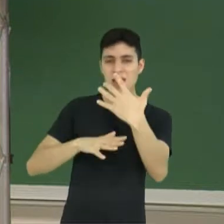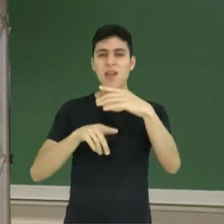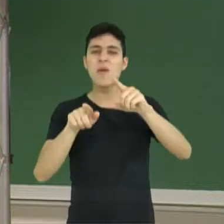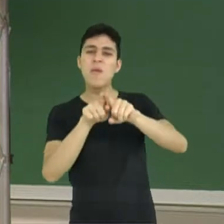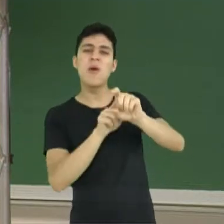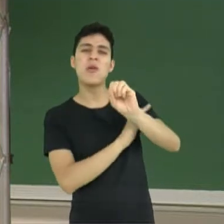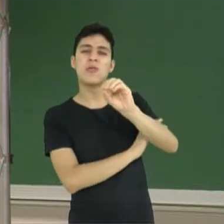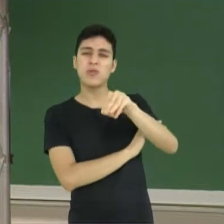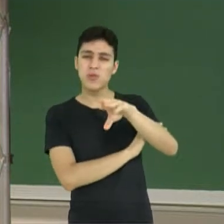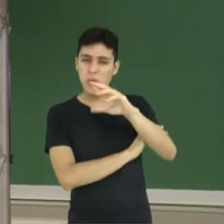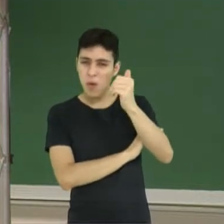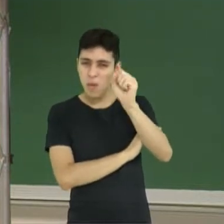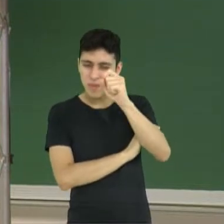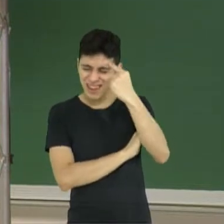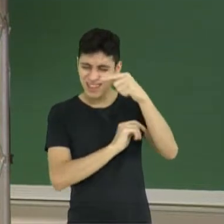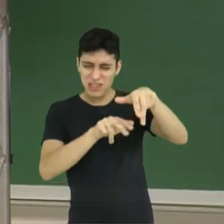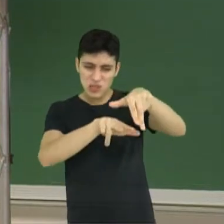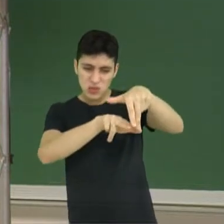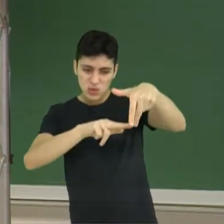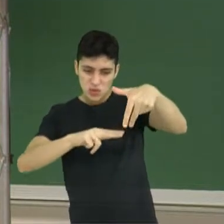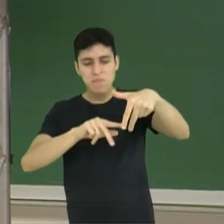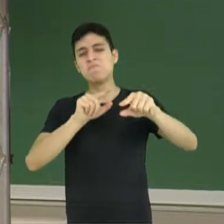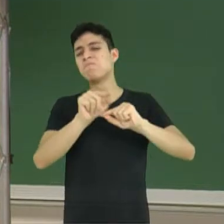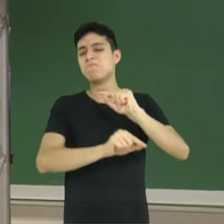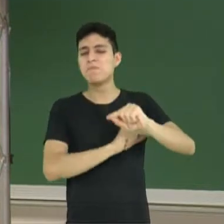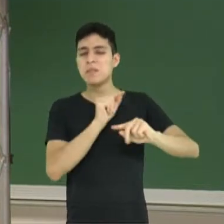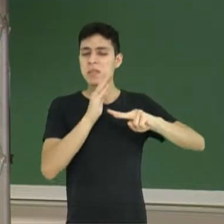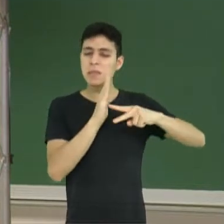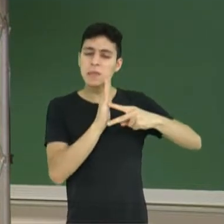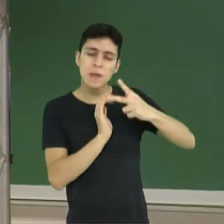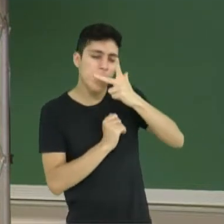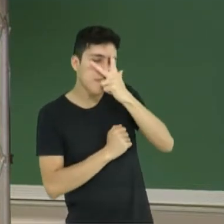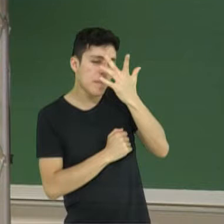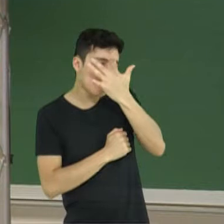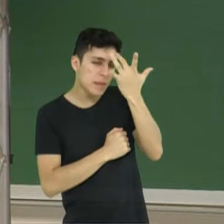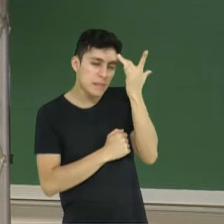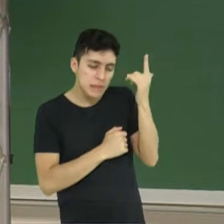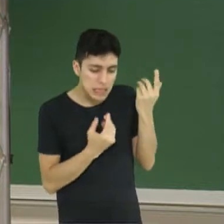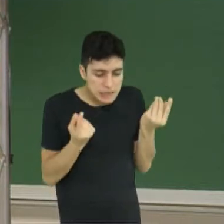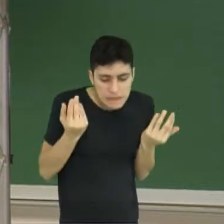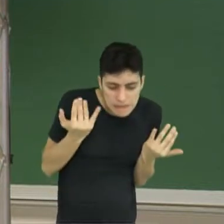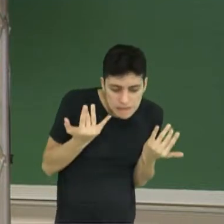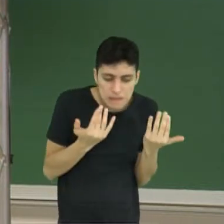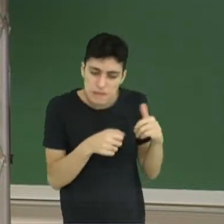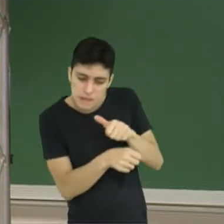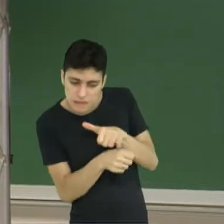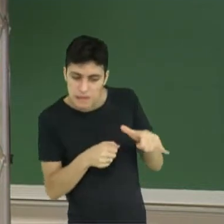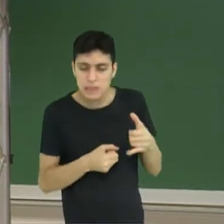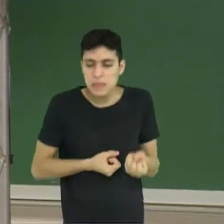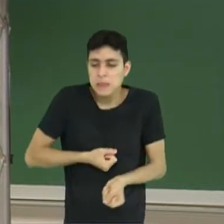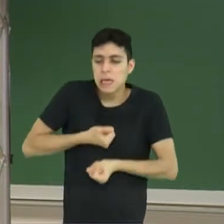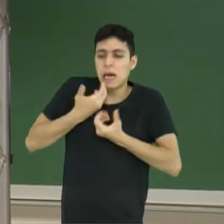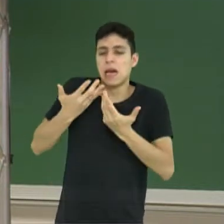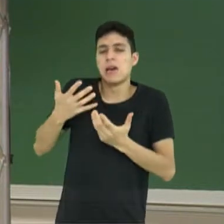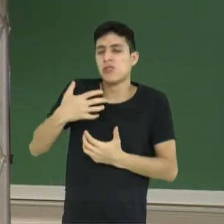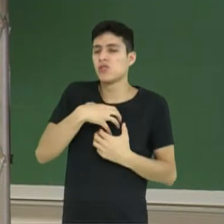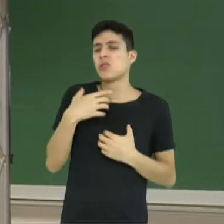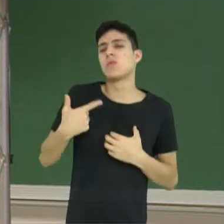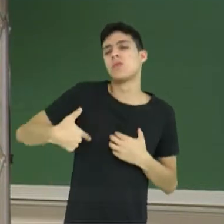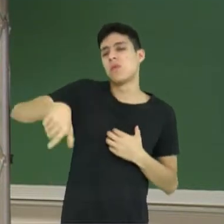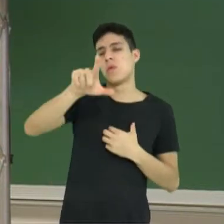essa parte também da criação do homem, né? de modo a conseguir fazer esse novo teatro,